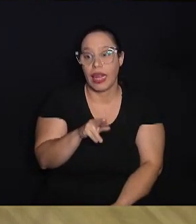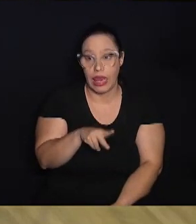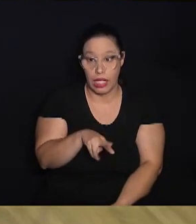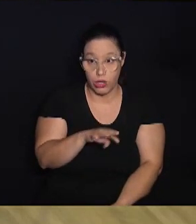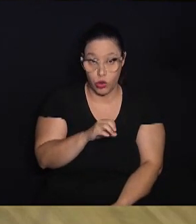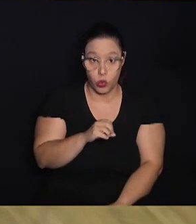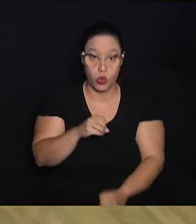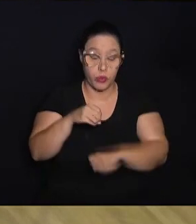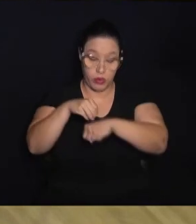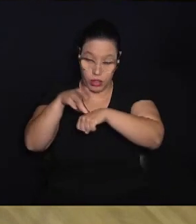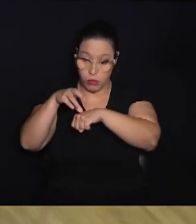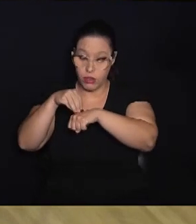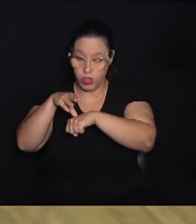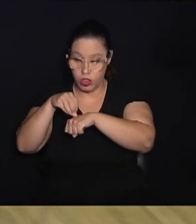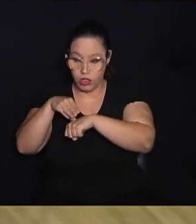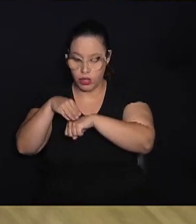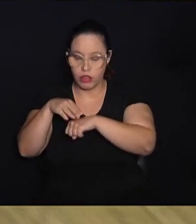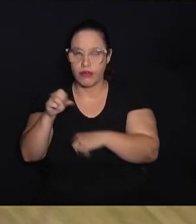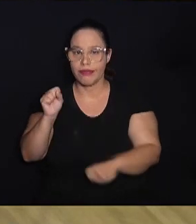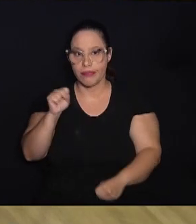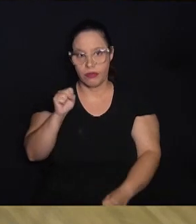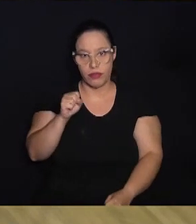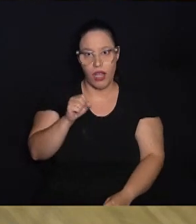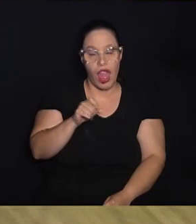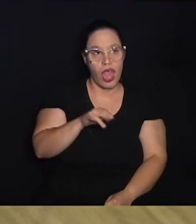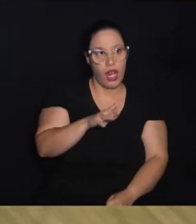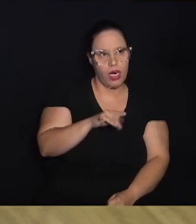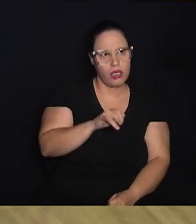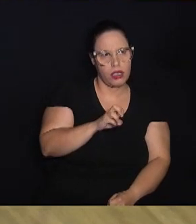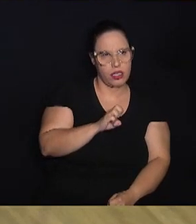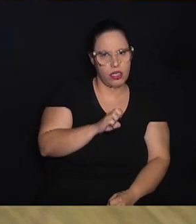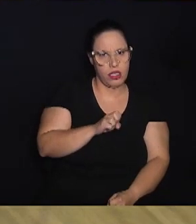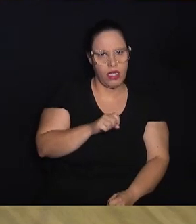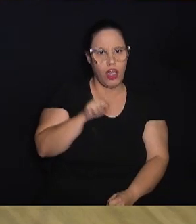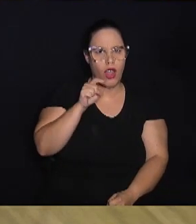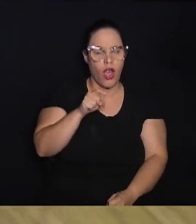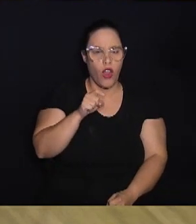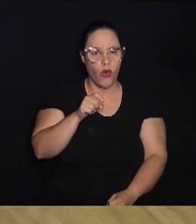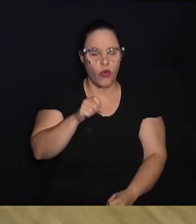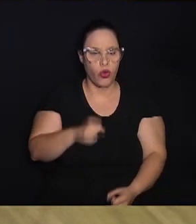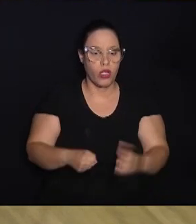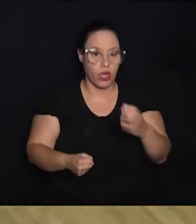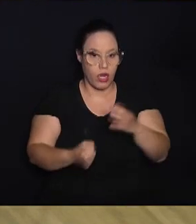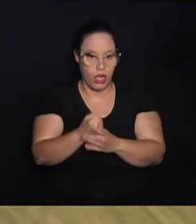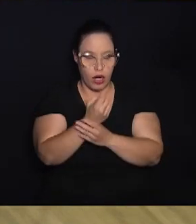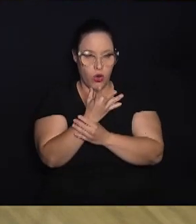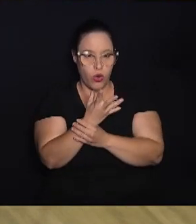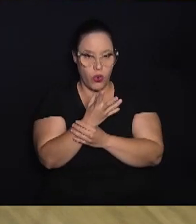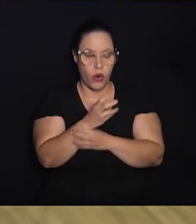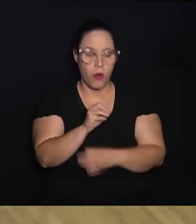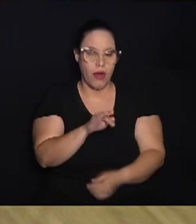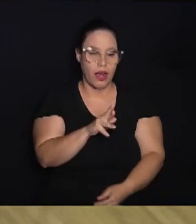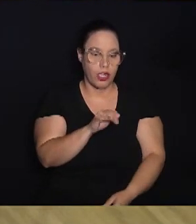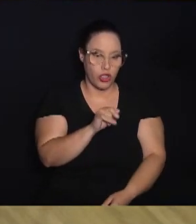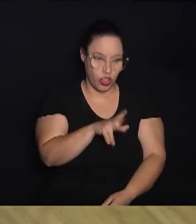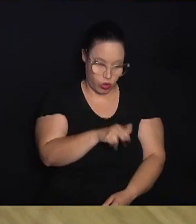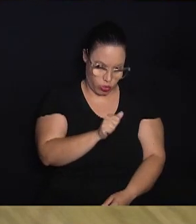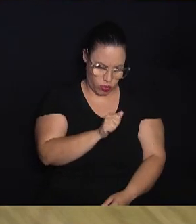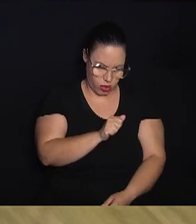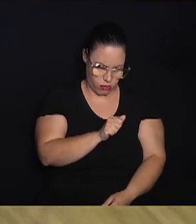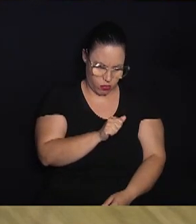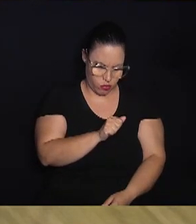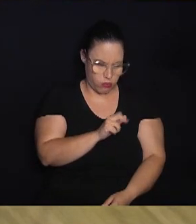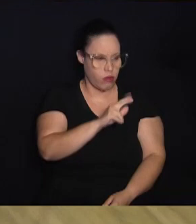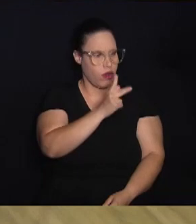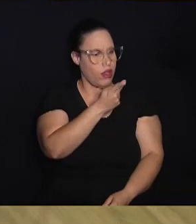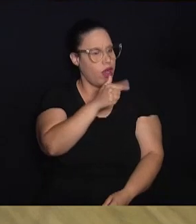uma dica aí né e Alexandre você resolveu criar uma editora né que a gente tá falando aqui bastante de de HQ